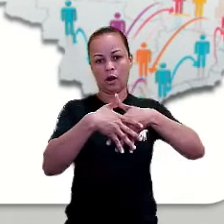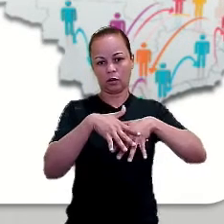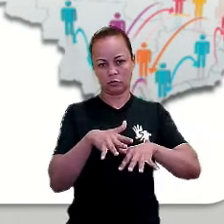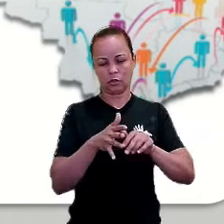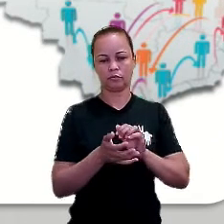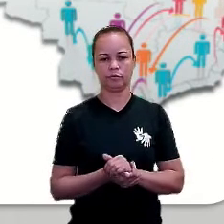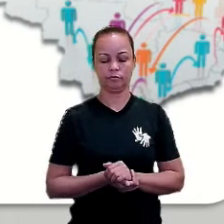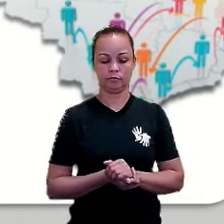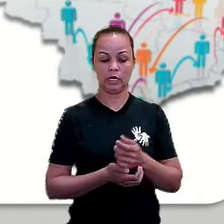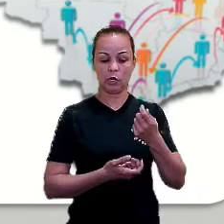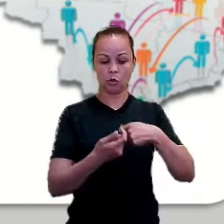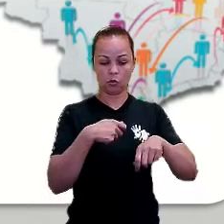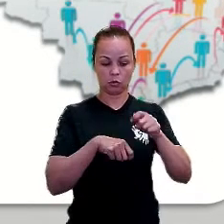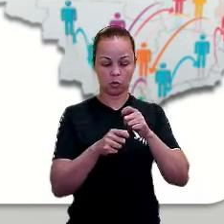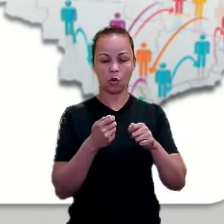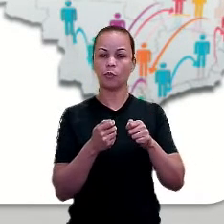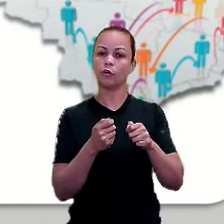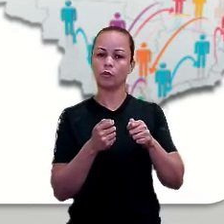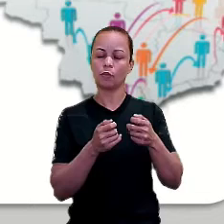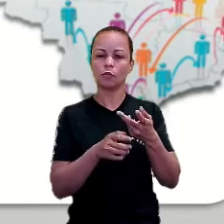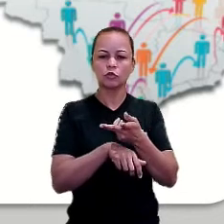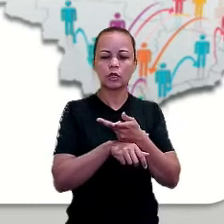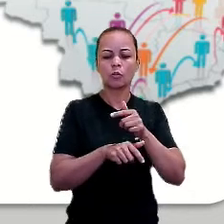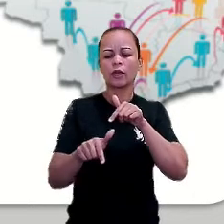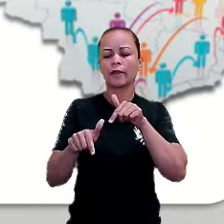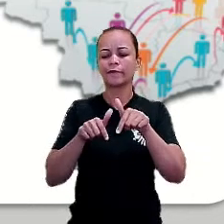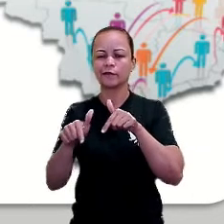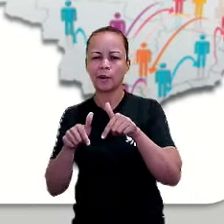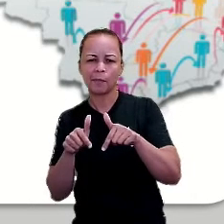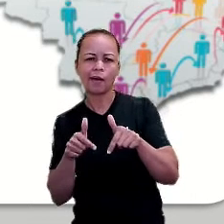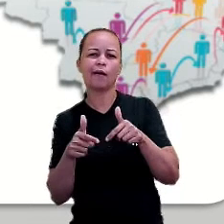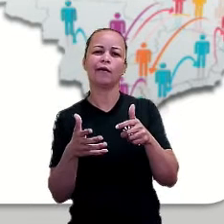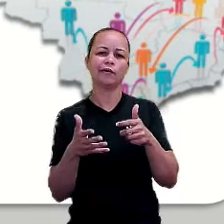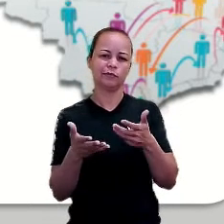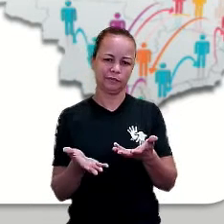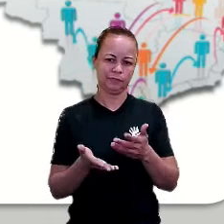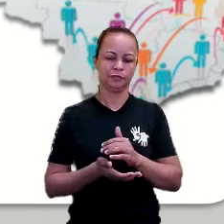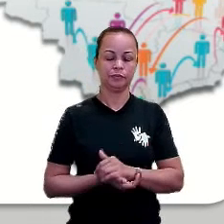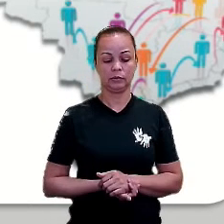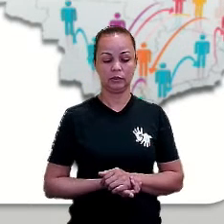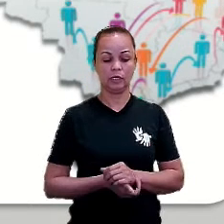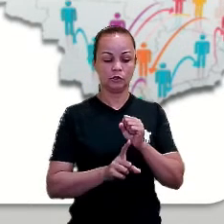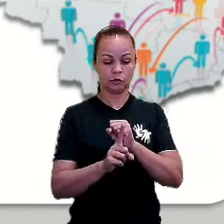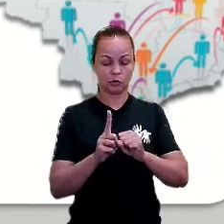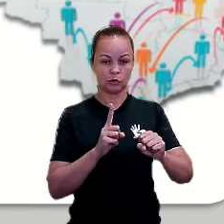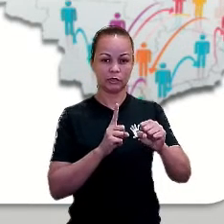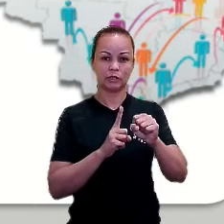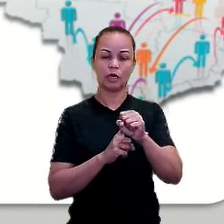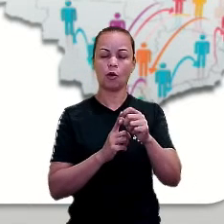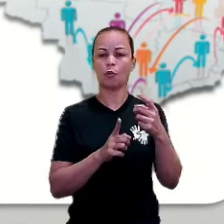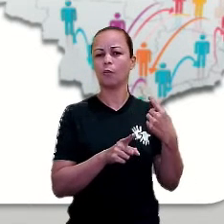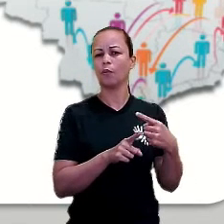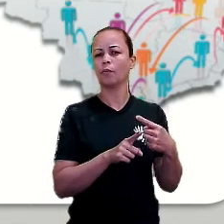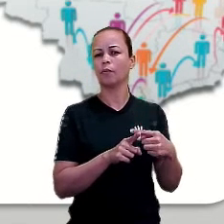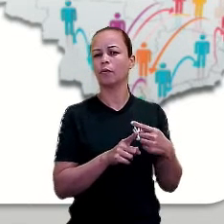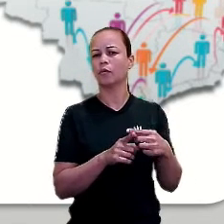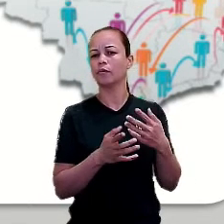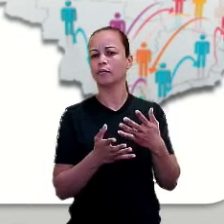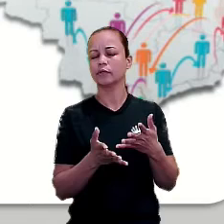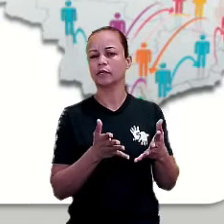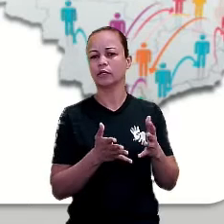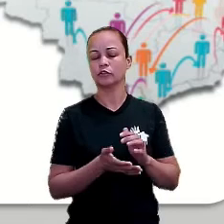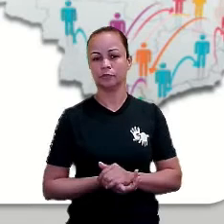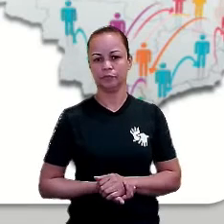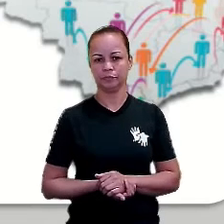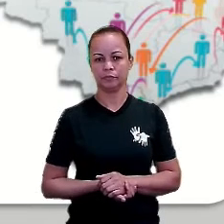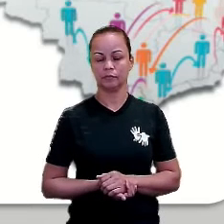eles buscam melhores condições financeiras ou em busca de trabalho. Social por questão